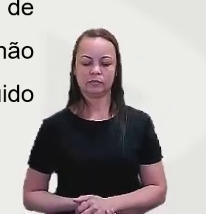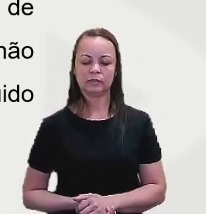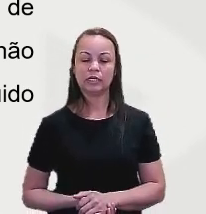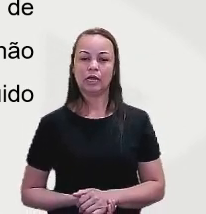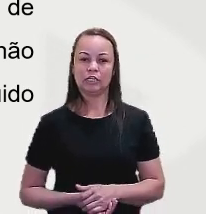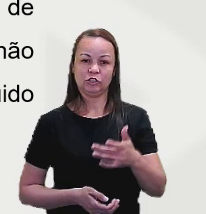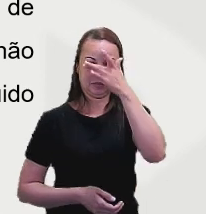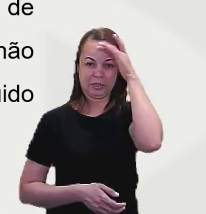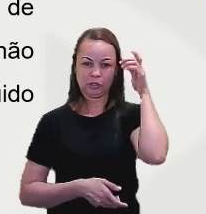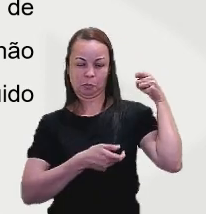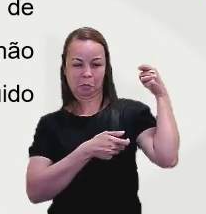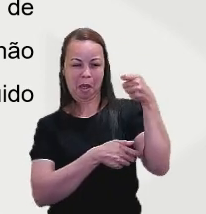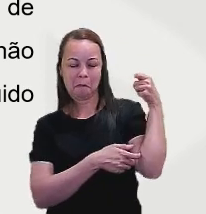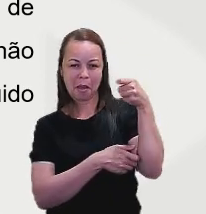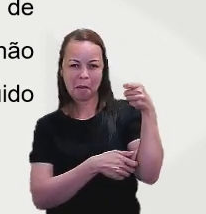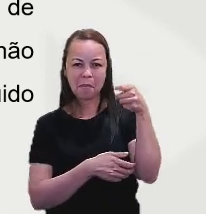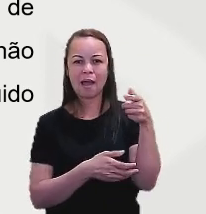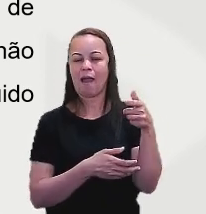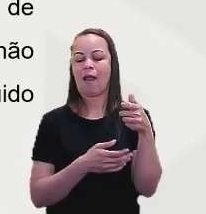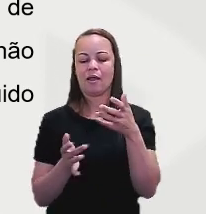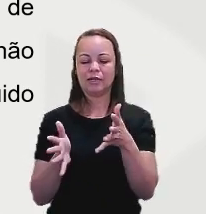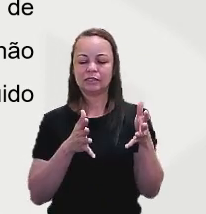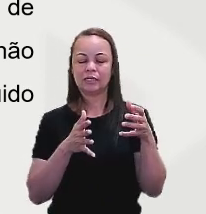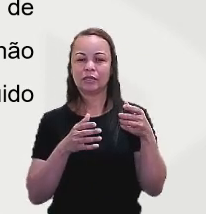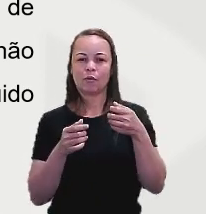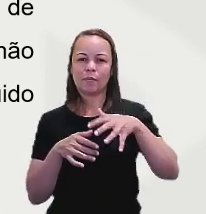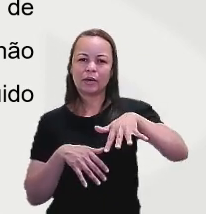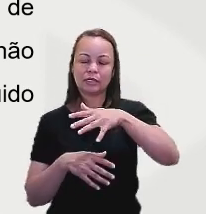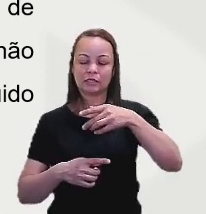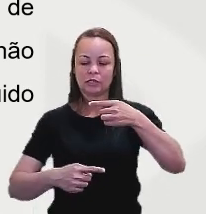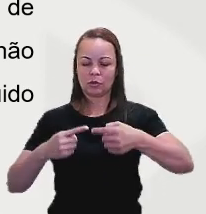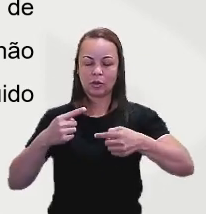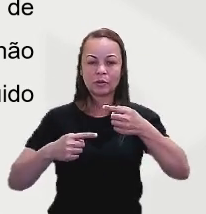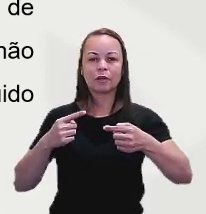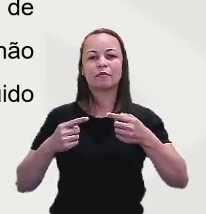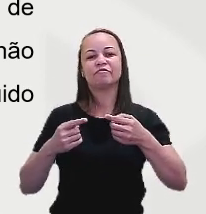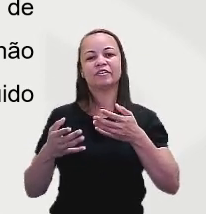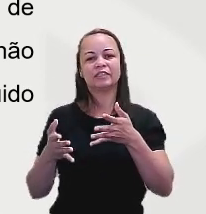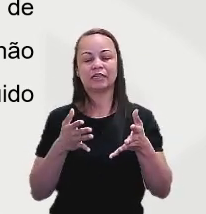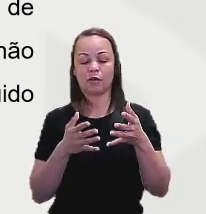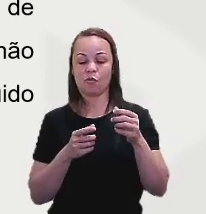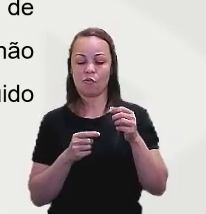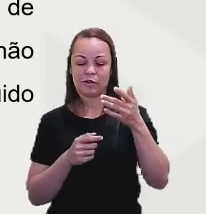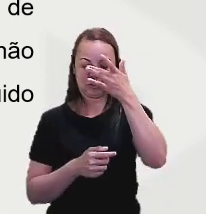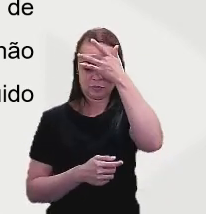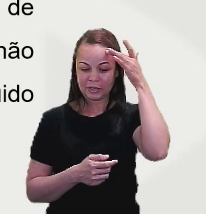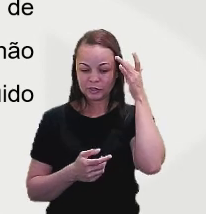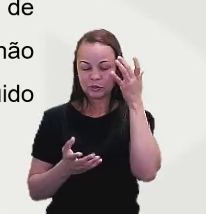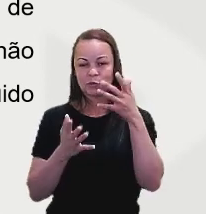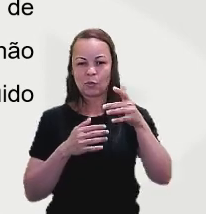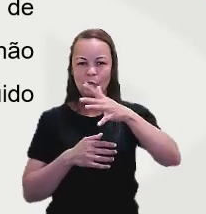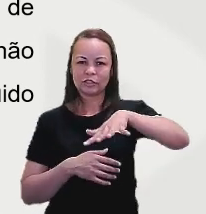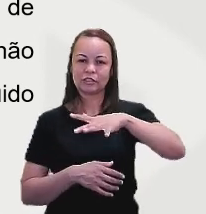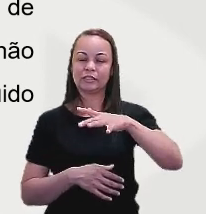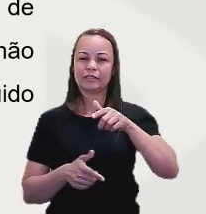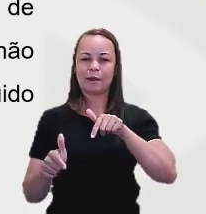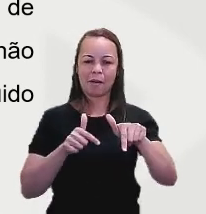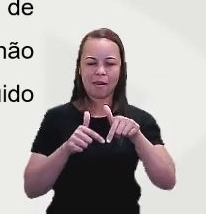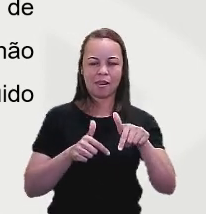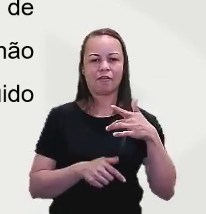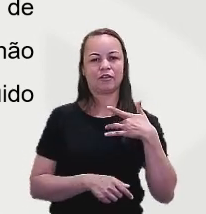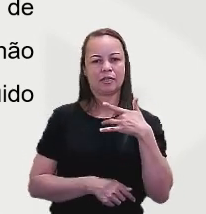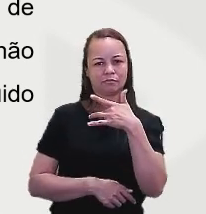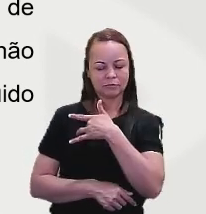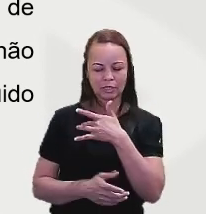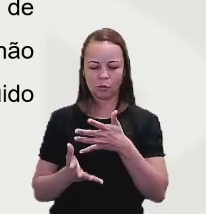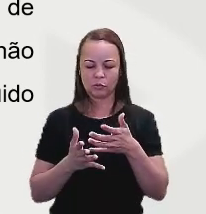Agitadores incentivavam a massa urbana a enfrentar os funcionários da saúde pública, que, protegidos pelos policiais,